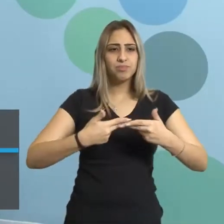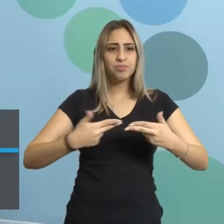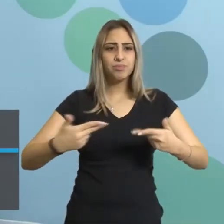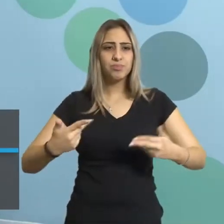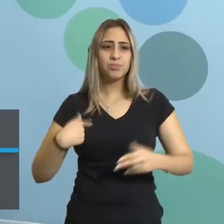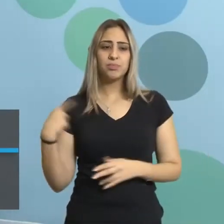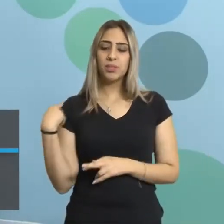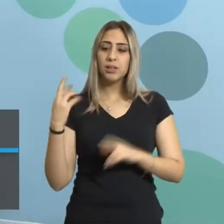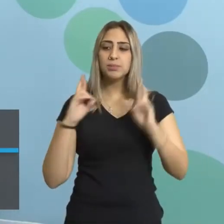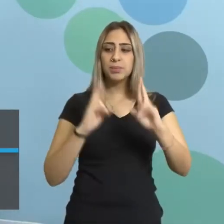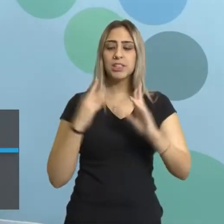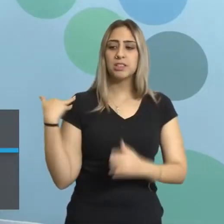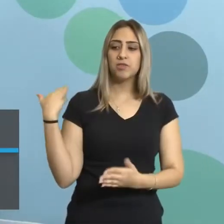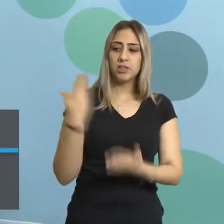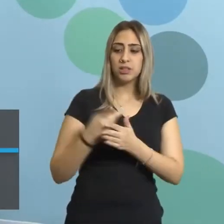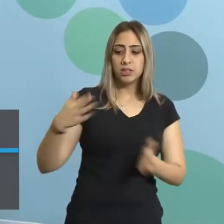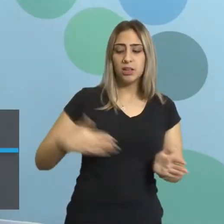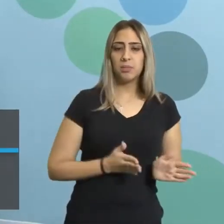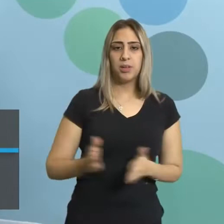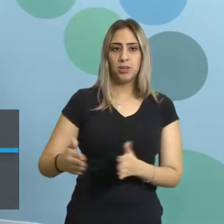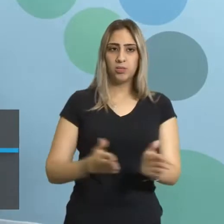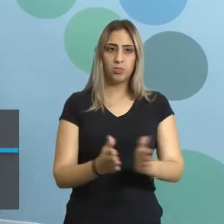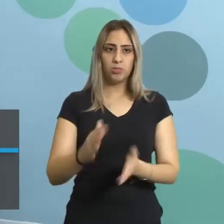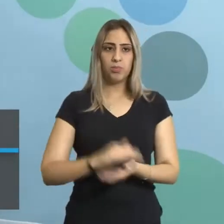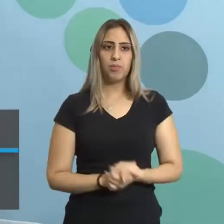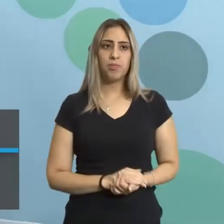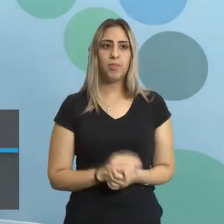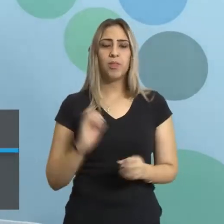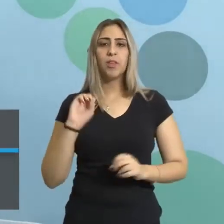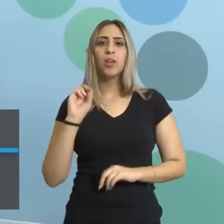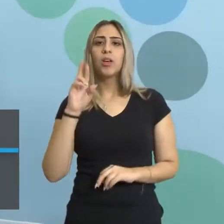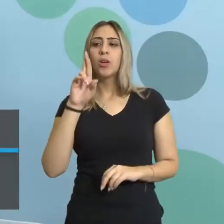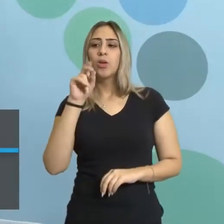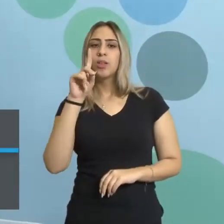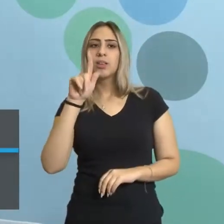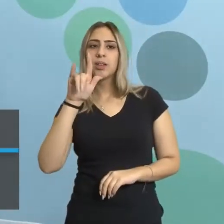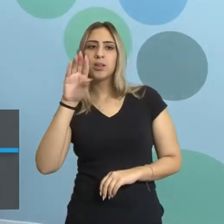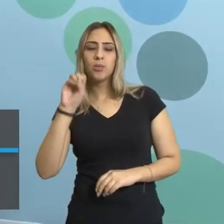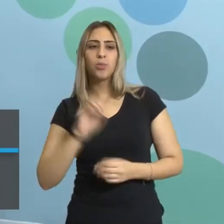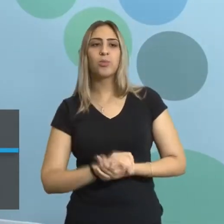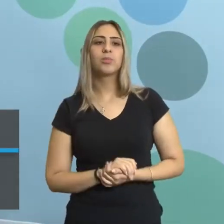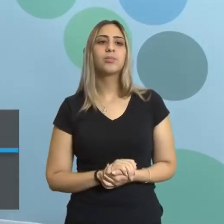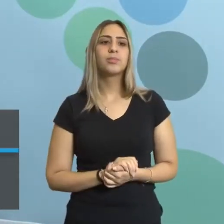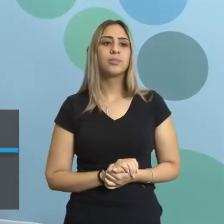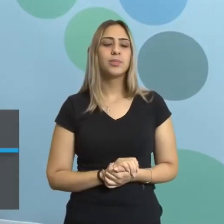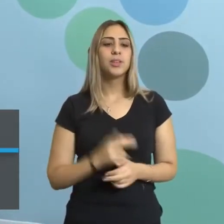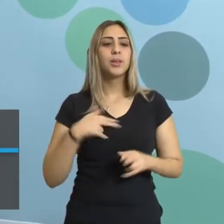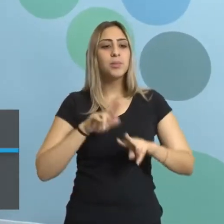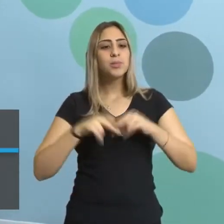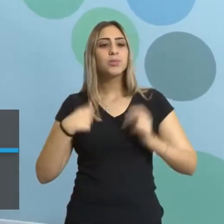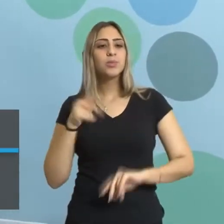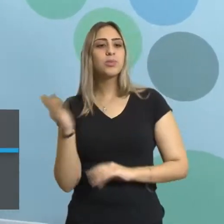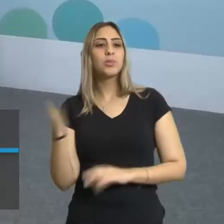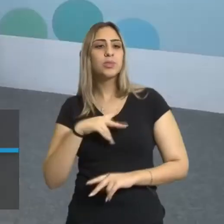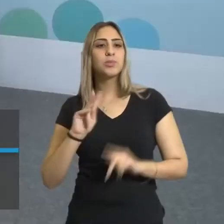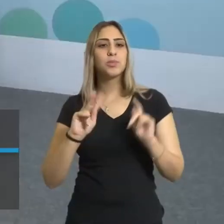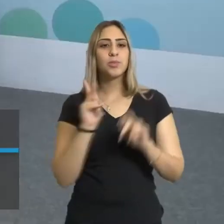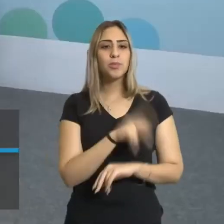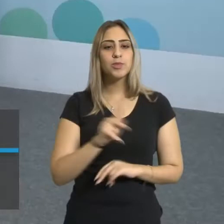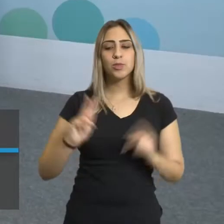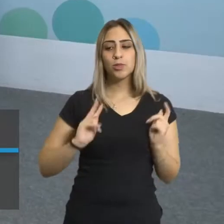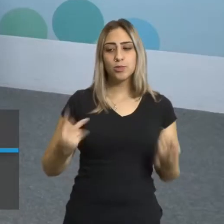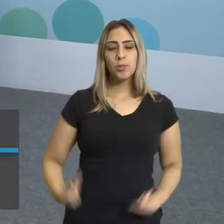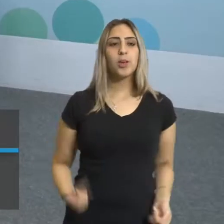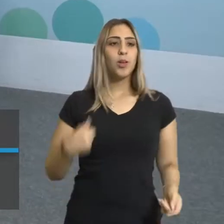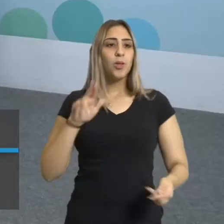essa perspectiva aí esse caminho tá bom Rodrigo é por isso que eu sou professora de humanas aqui ó